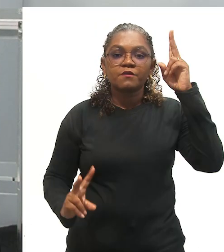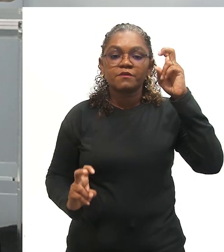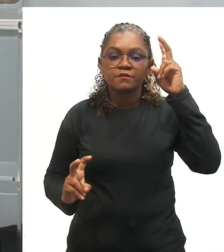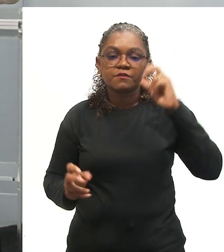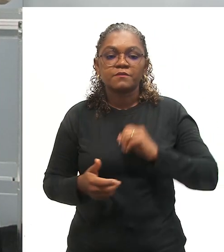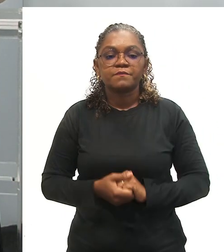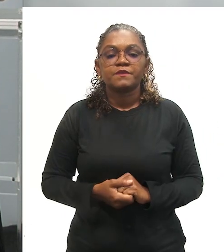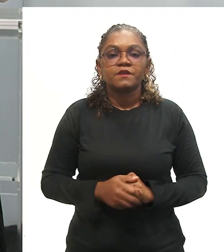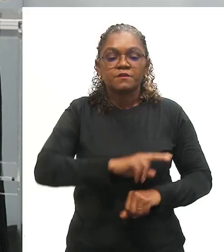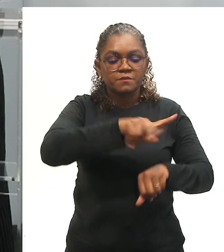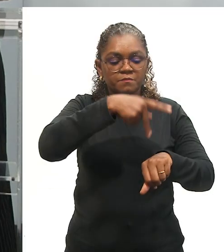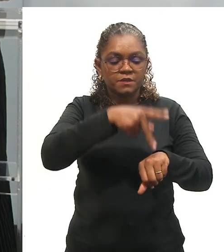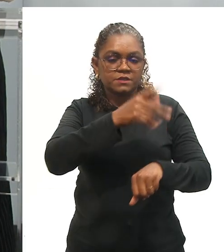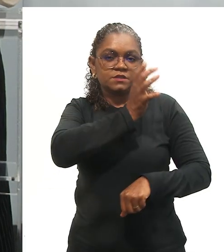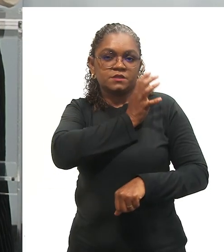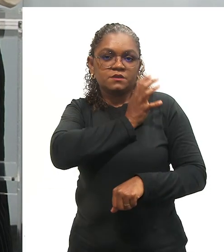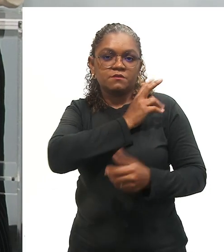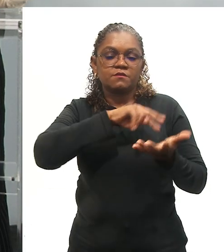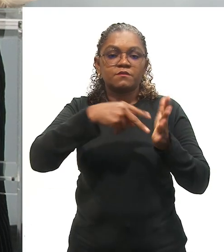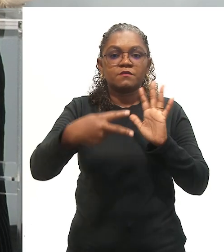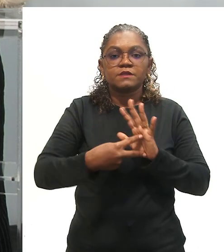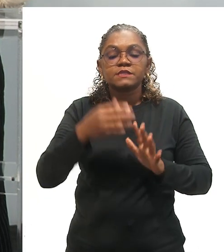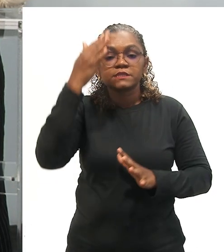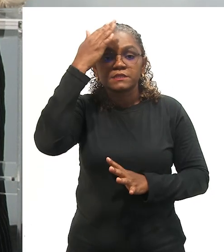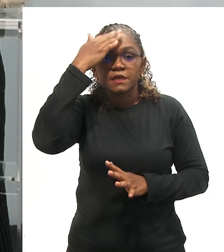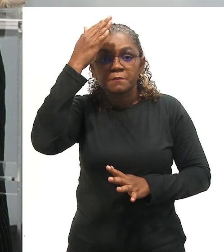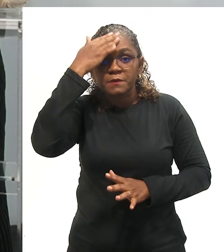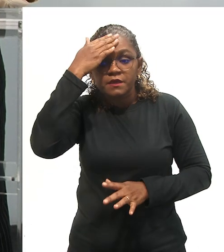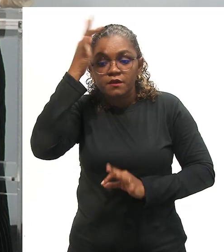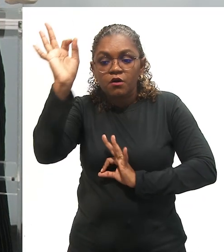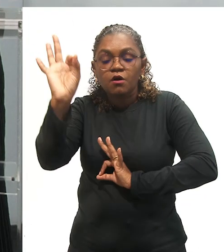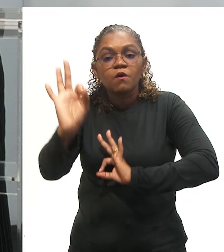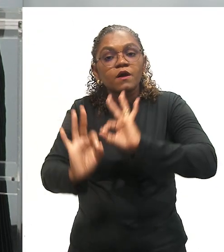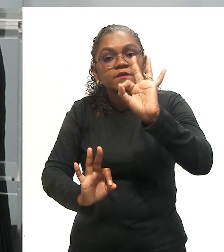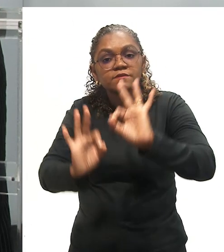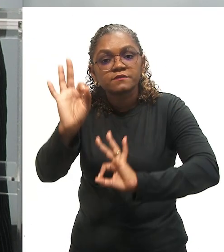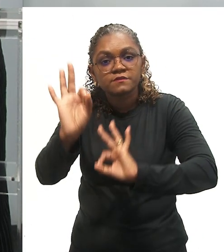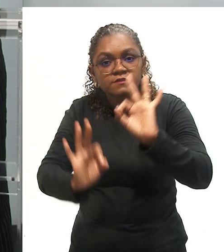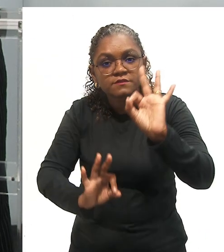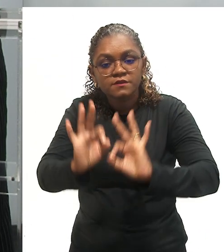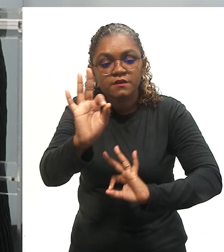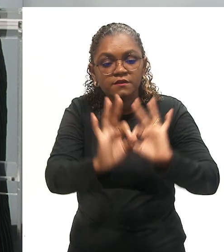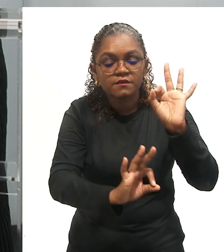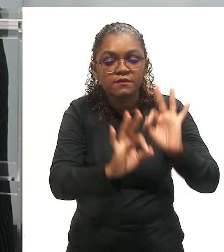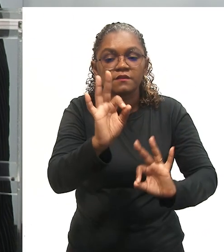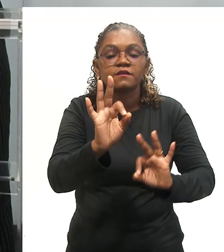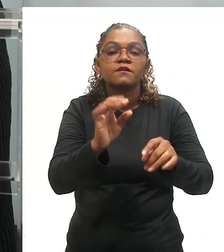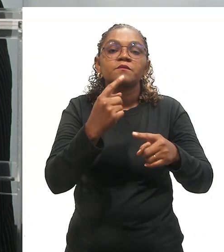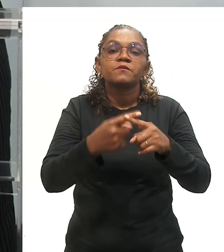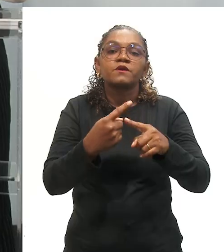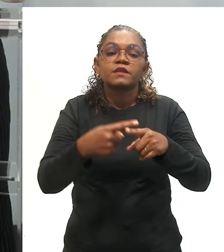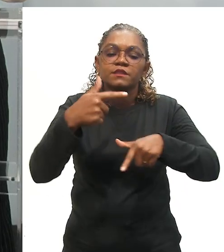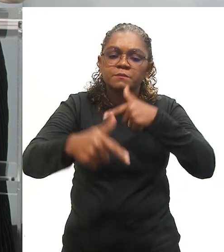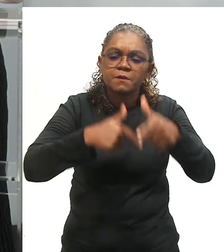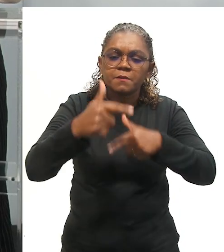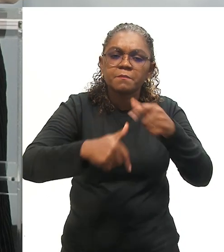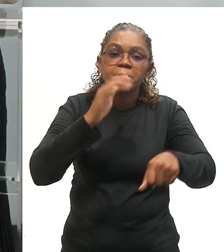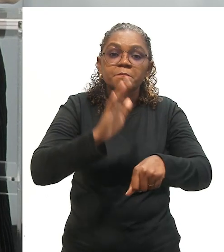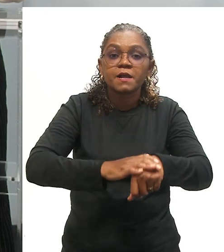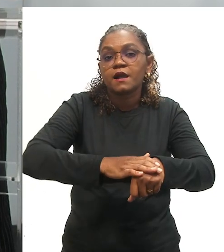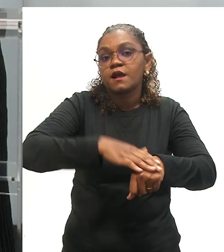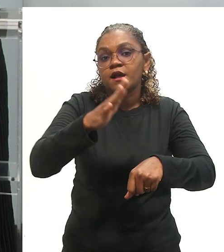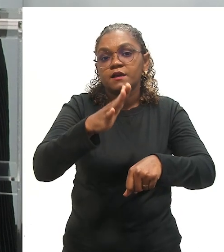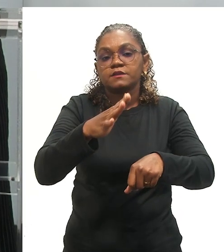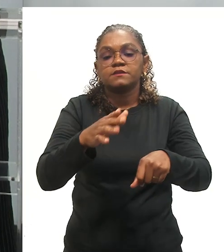ser rica é saber organizar os seus recursos produtivos, saber organizar para produzir o máximo, o mais eficientemente